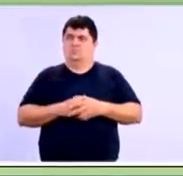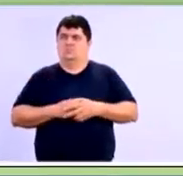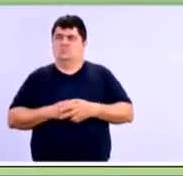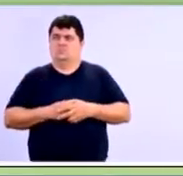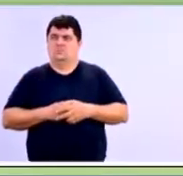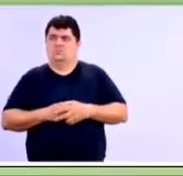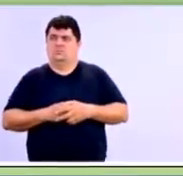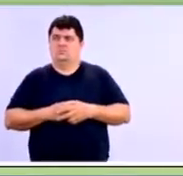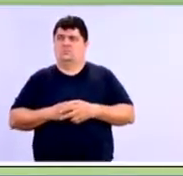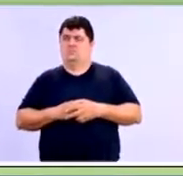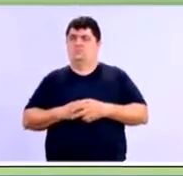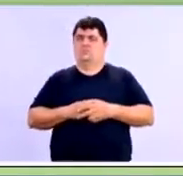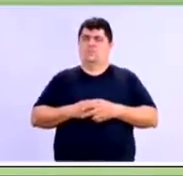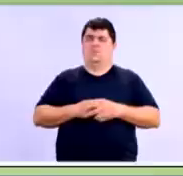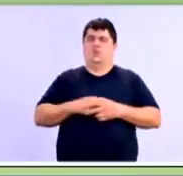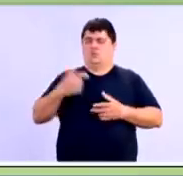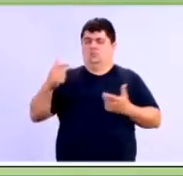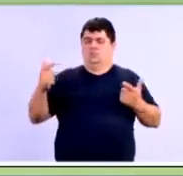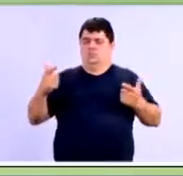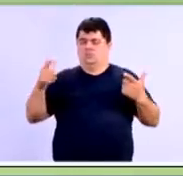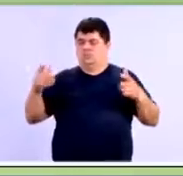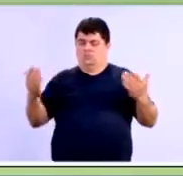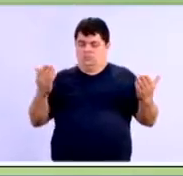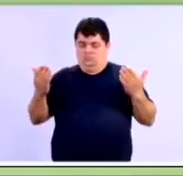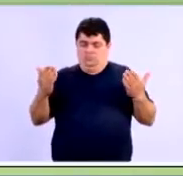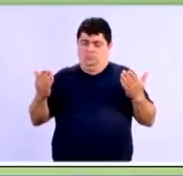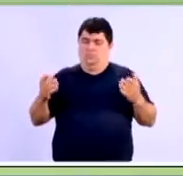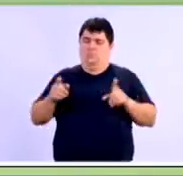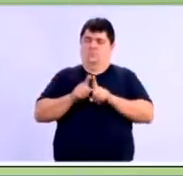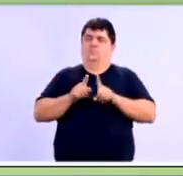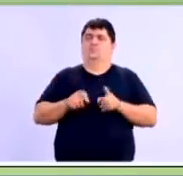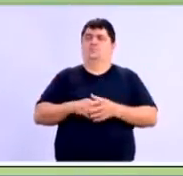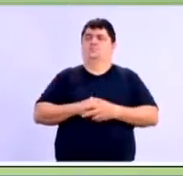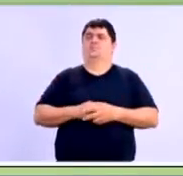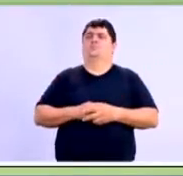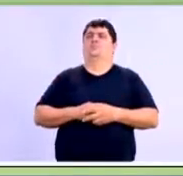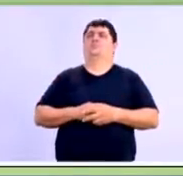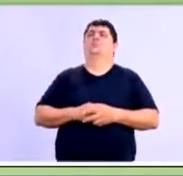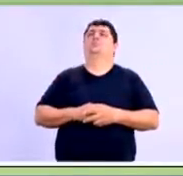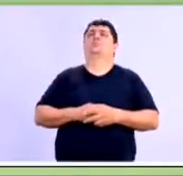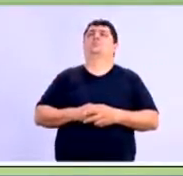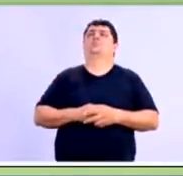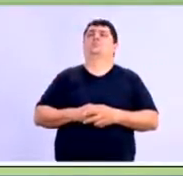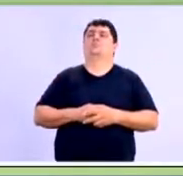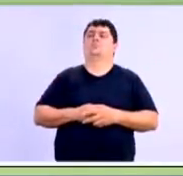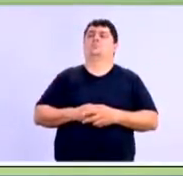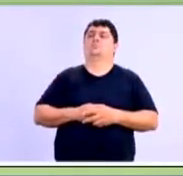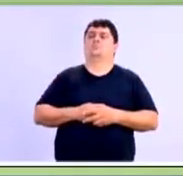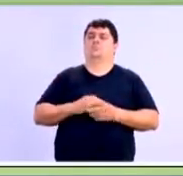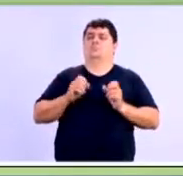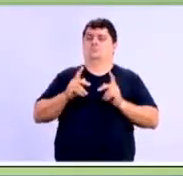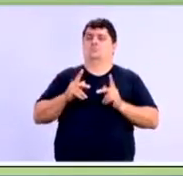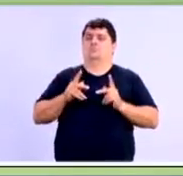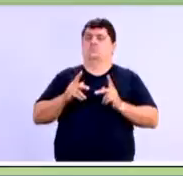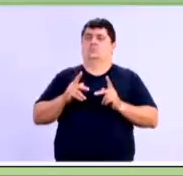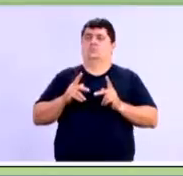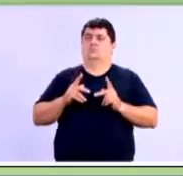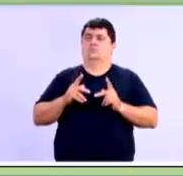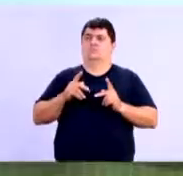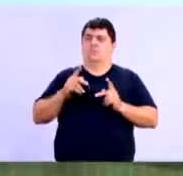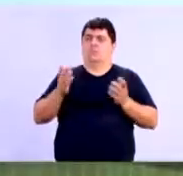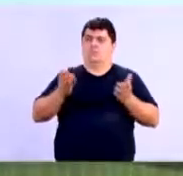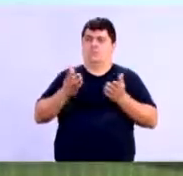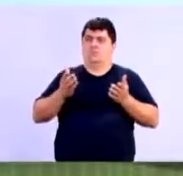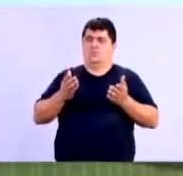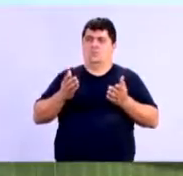demonstrações. Então agora não tem mais uma demonstração, estou comparando duas demonstrações. Beleza? Ok nisso, gente? Então eu vou focar em duas